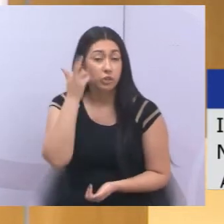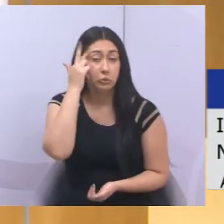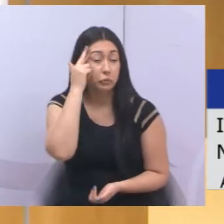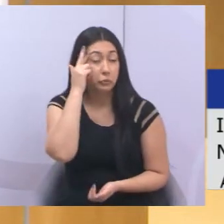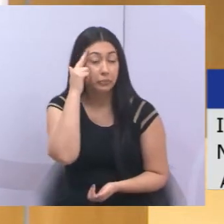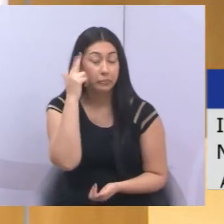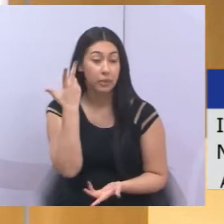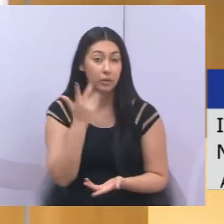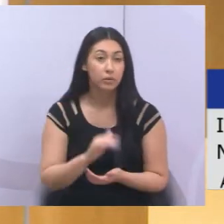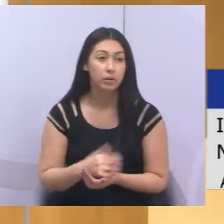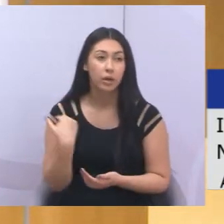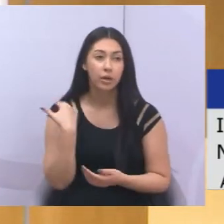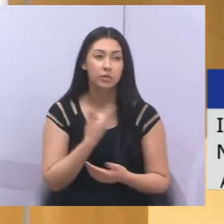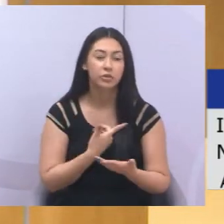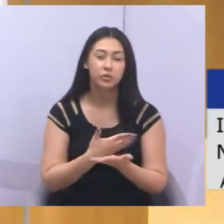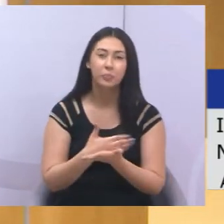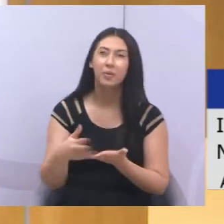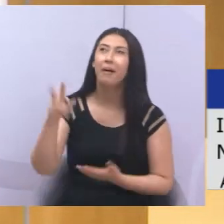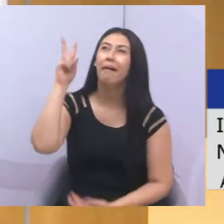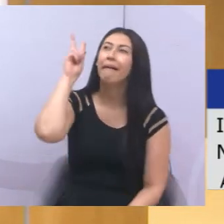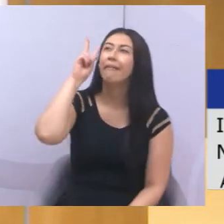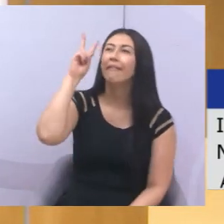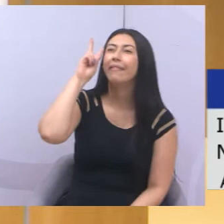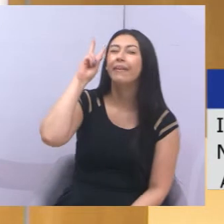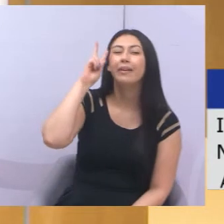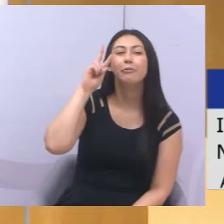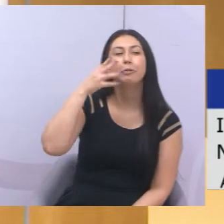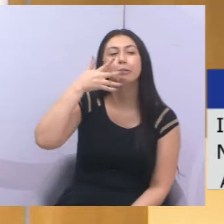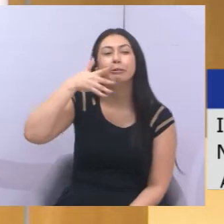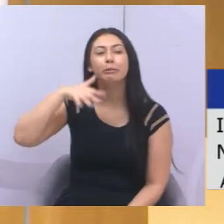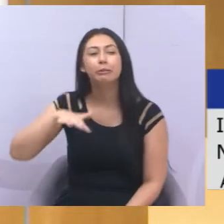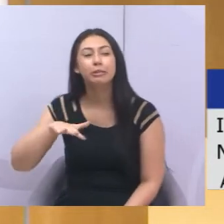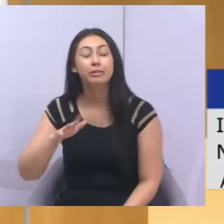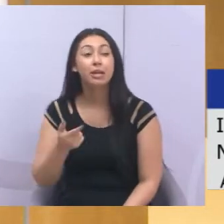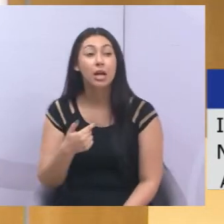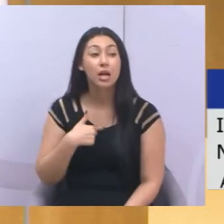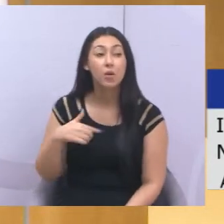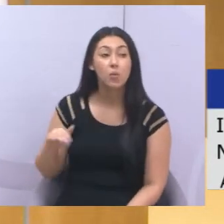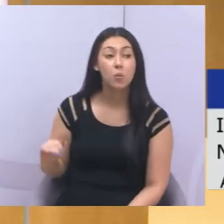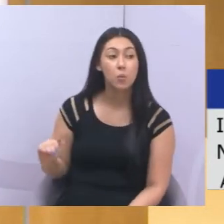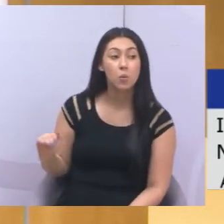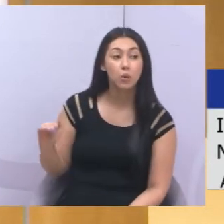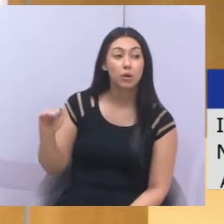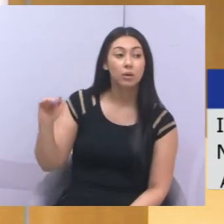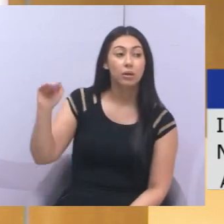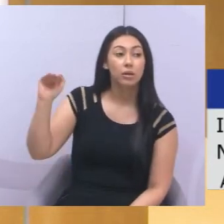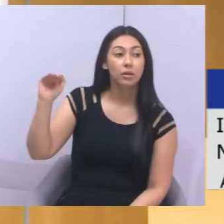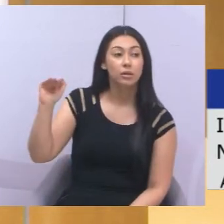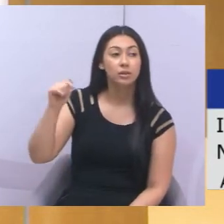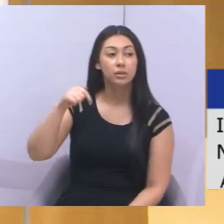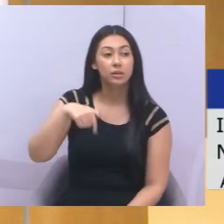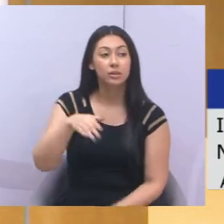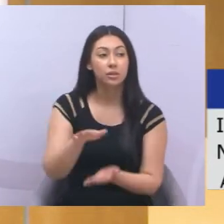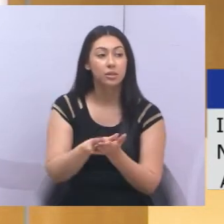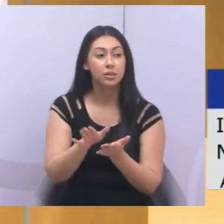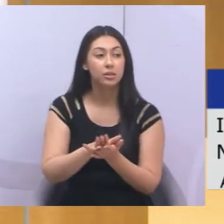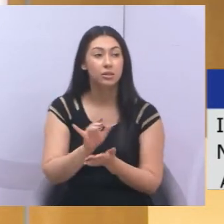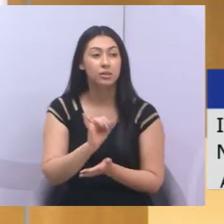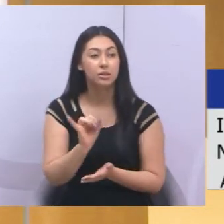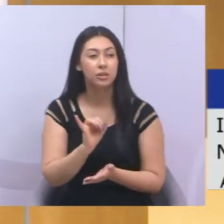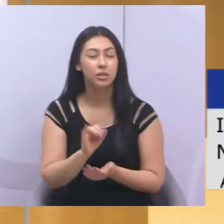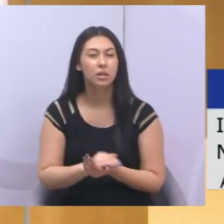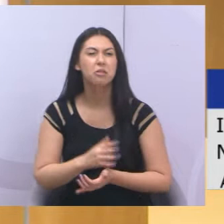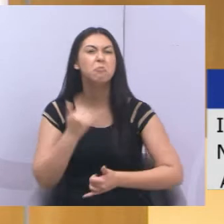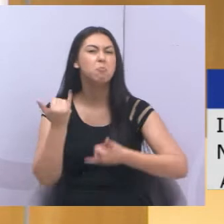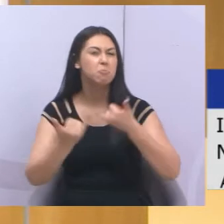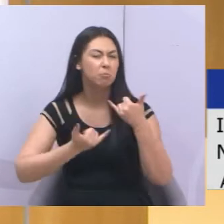gente comece a recordar da nossa infância, né? Eu que cresci no centro da cidade e